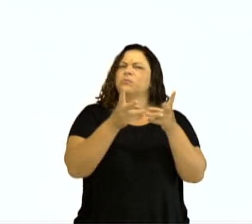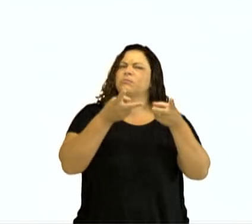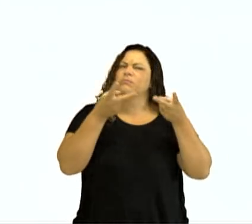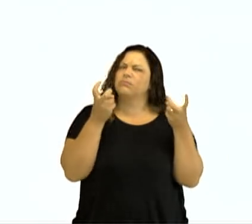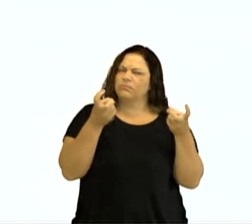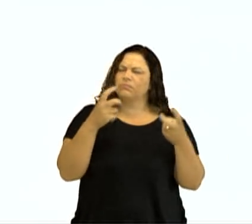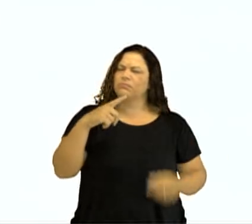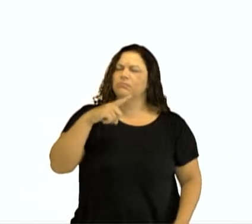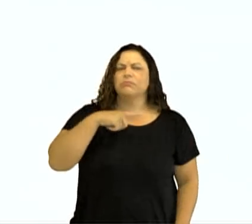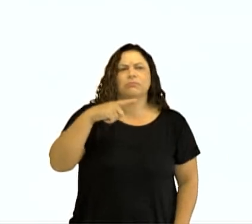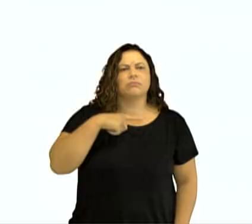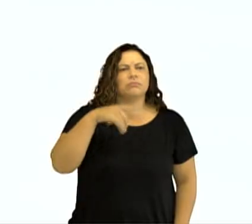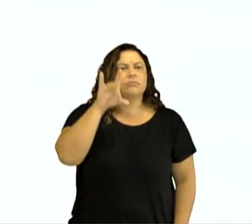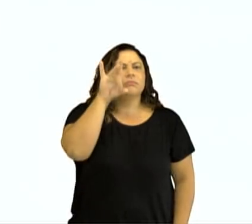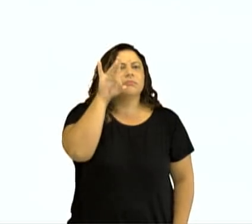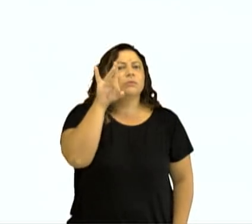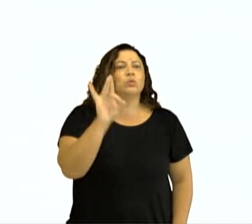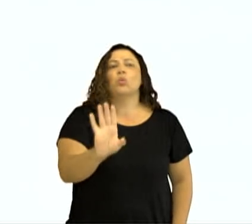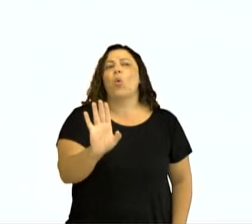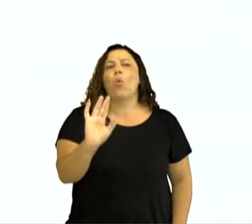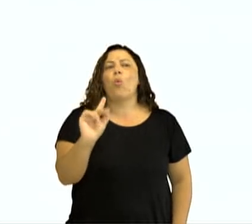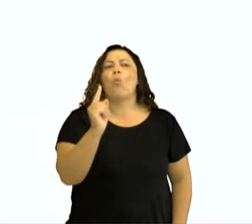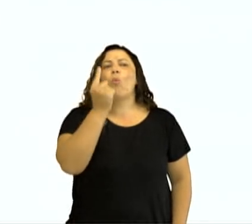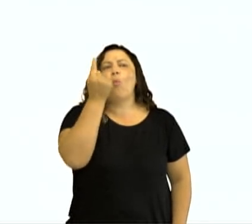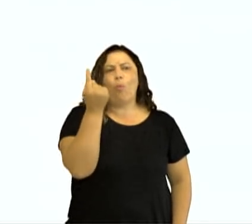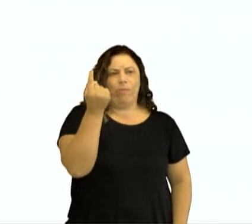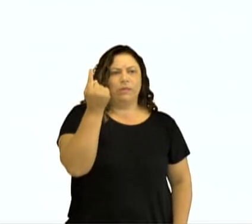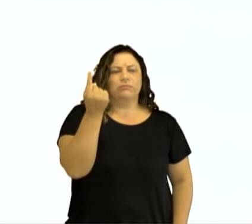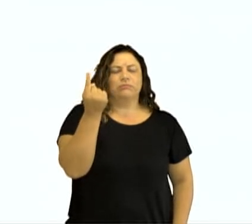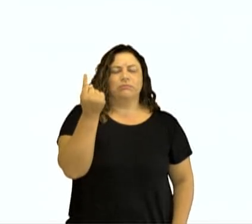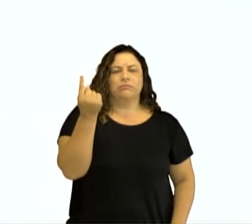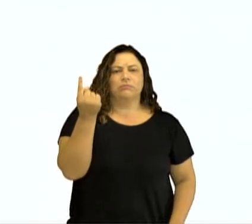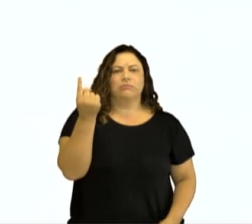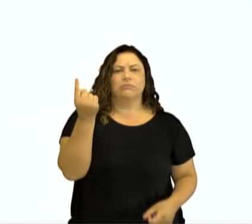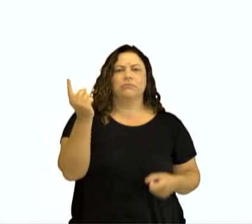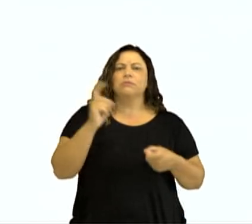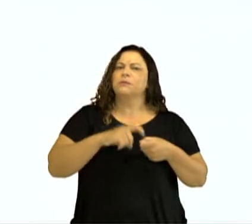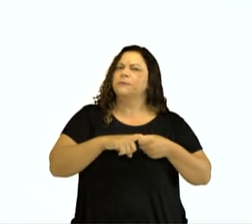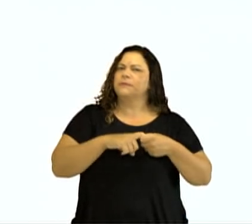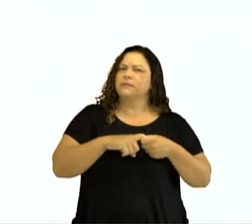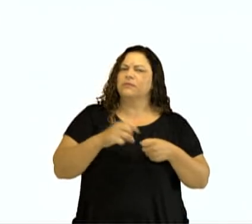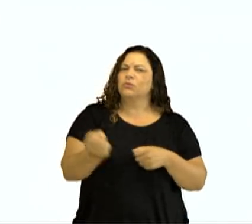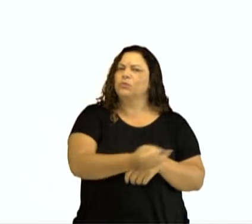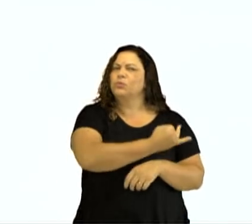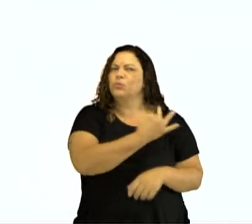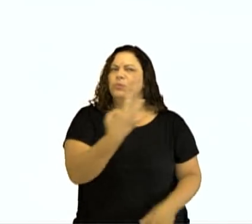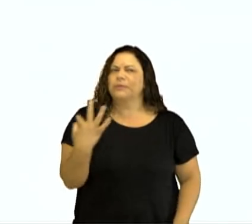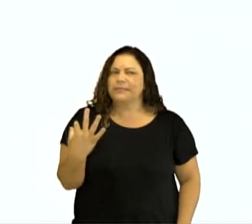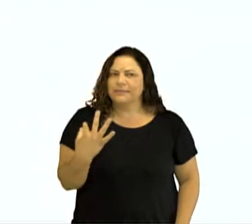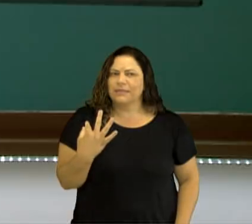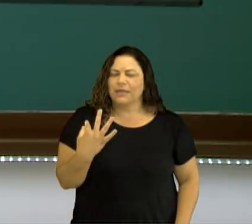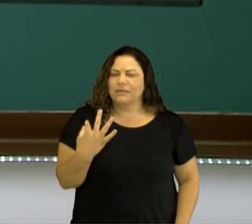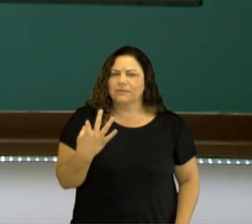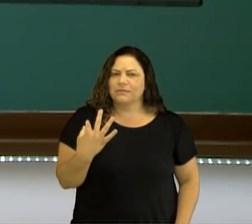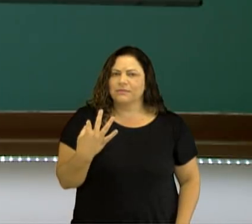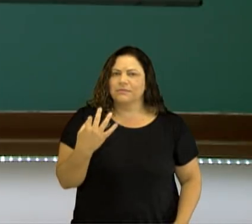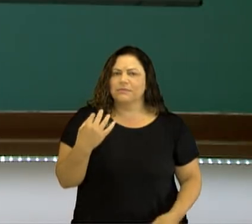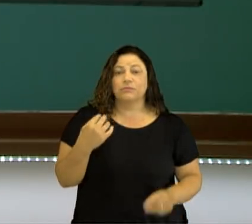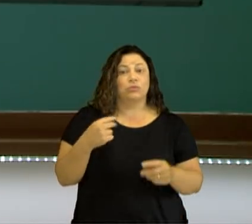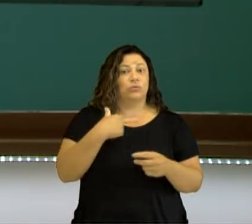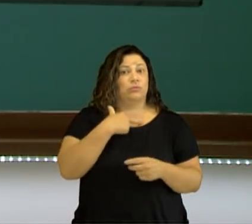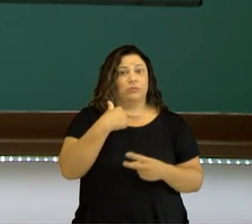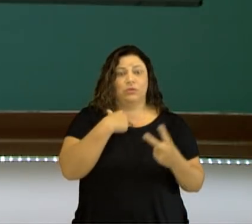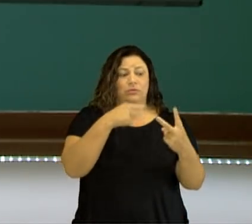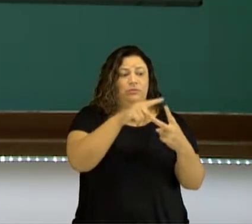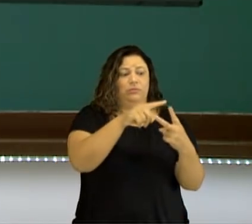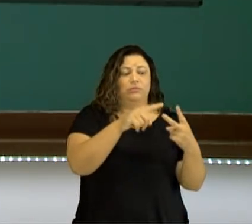que existe apenas uma correspondência de quantidade para o valor cobrado, né? Eu não posso ter dois